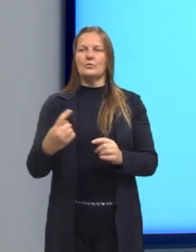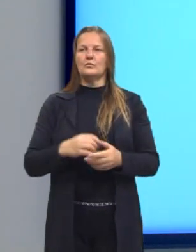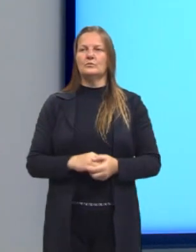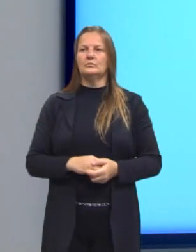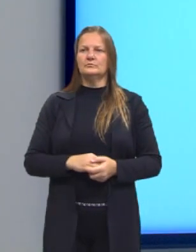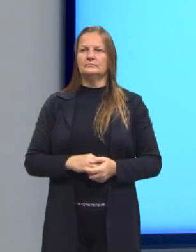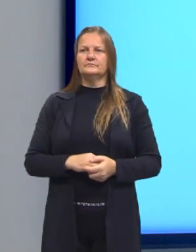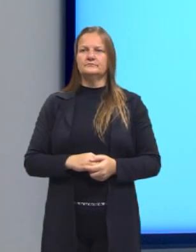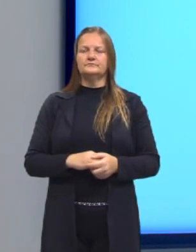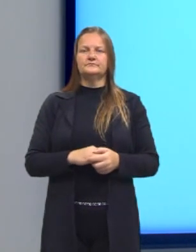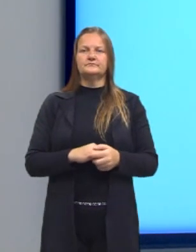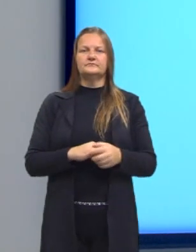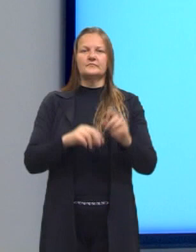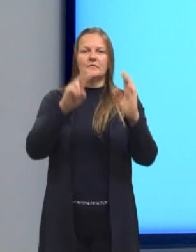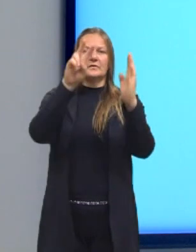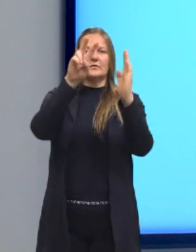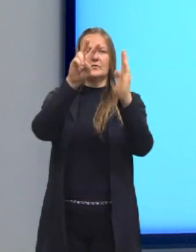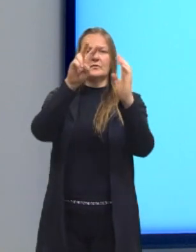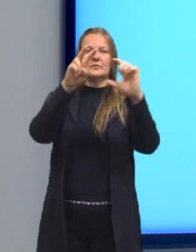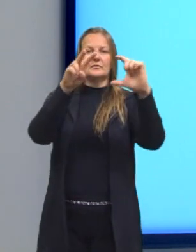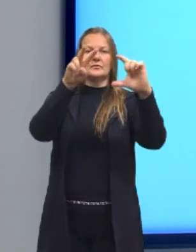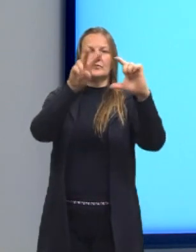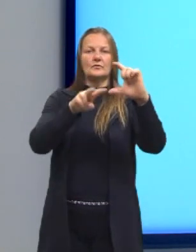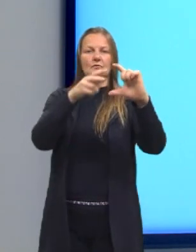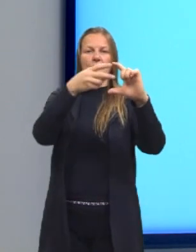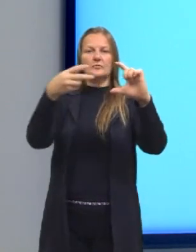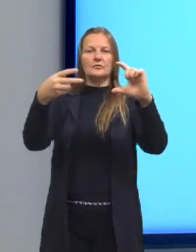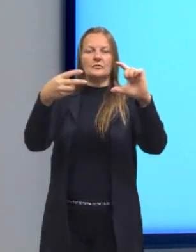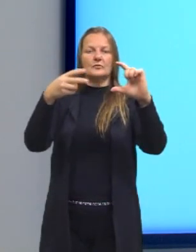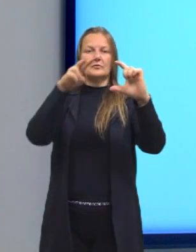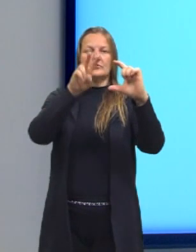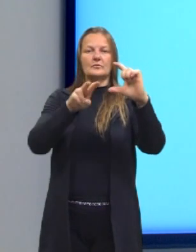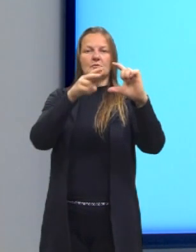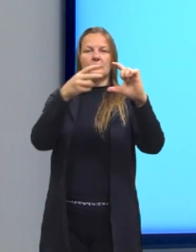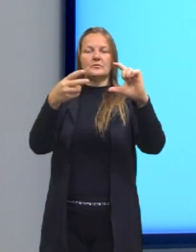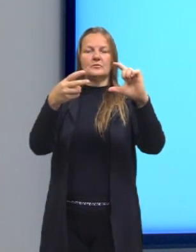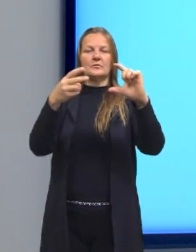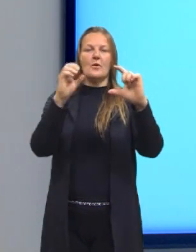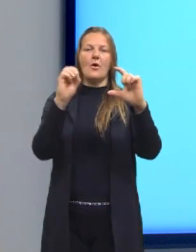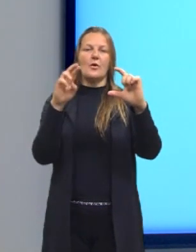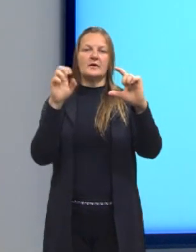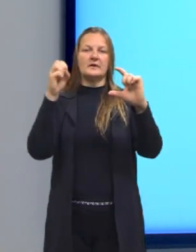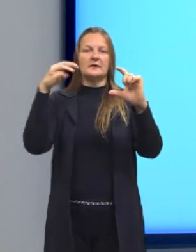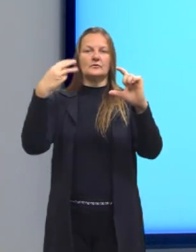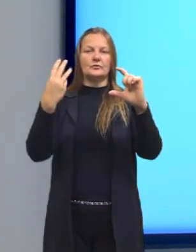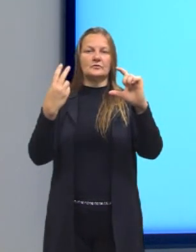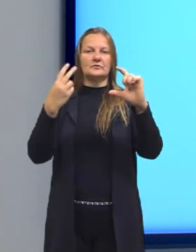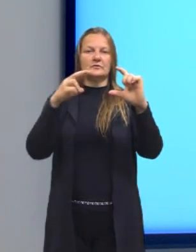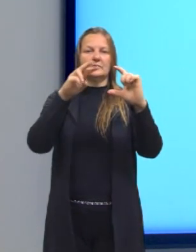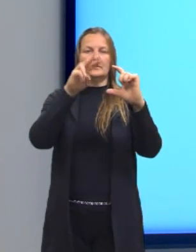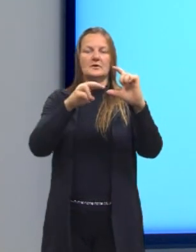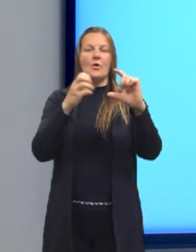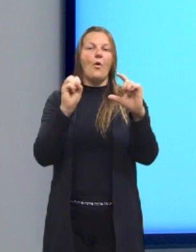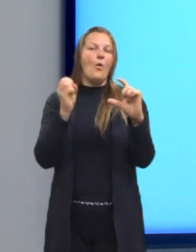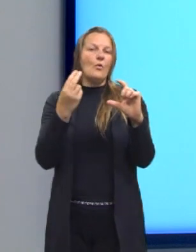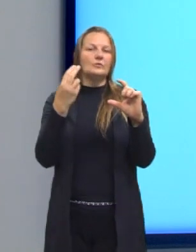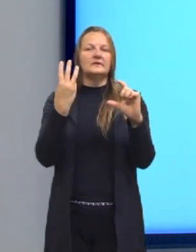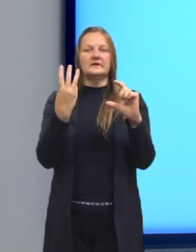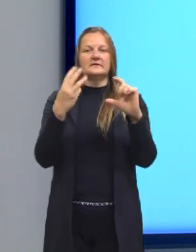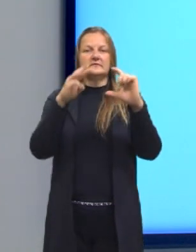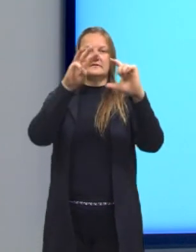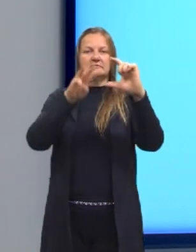a matriz identidade de ordem 2 então duas linhas duas colunas e a matriz identidade de ordem 3